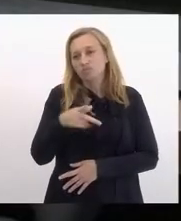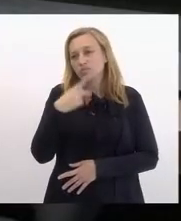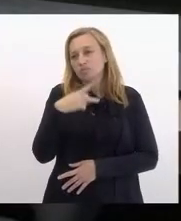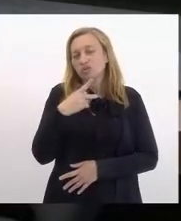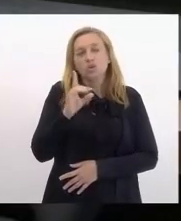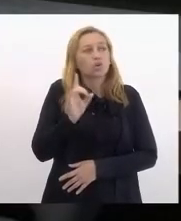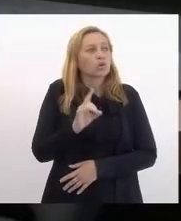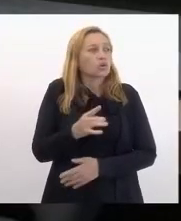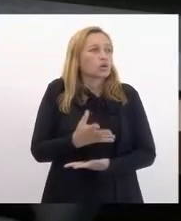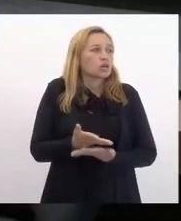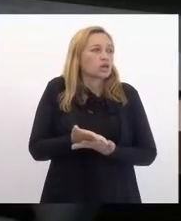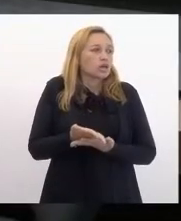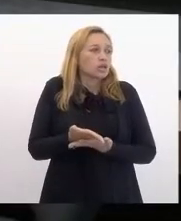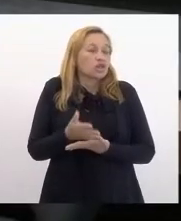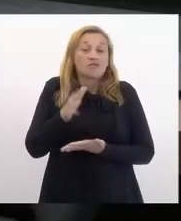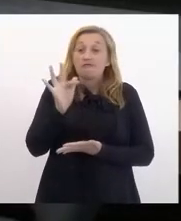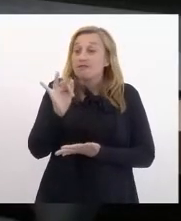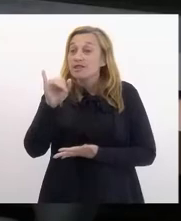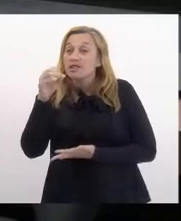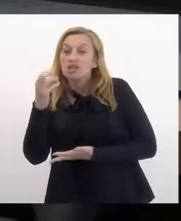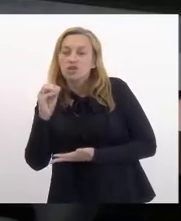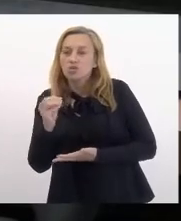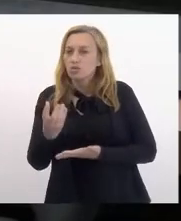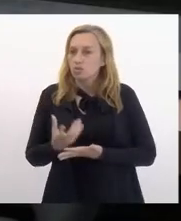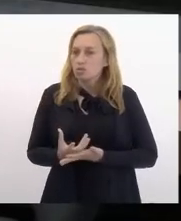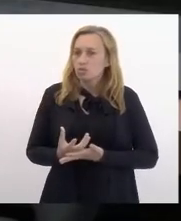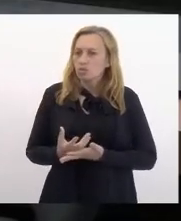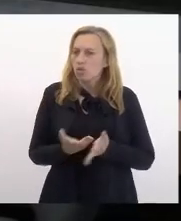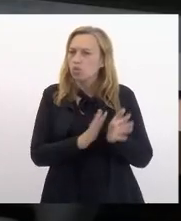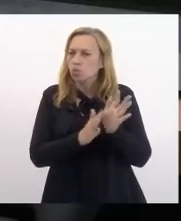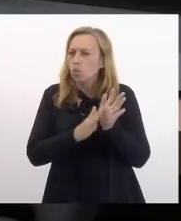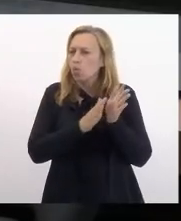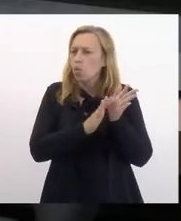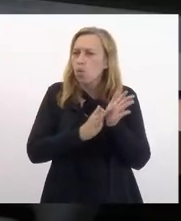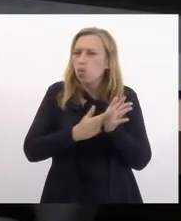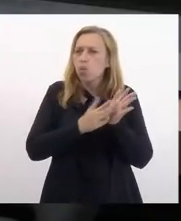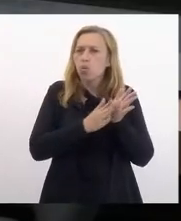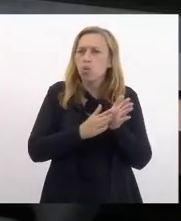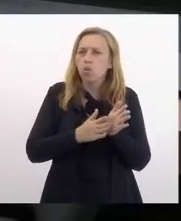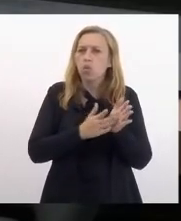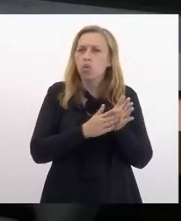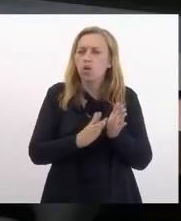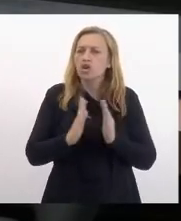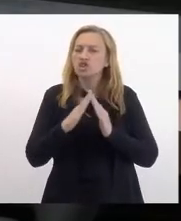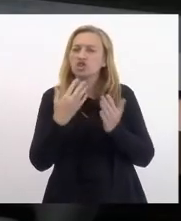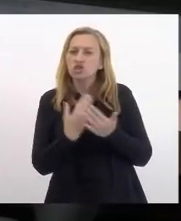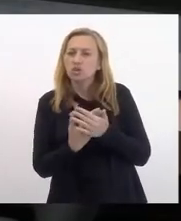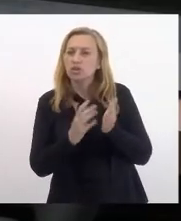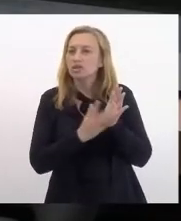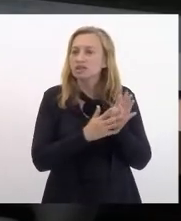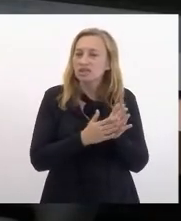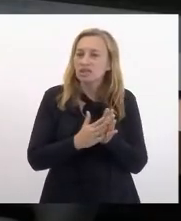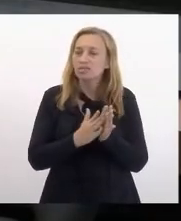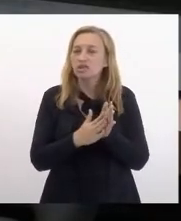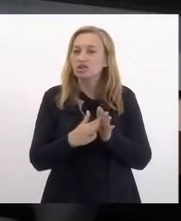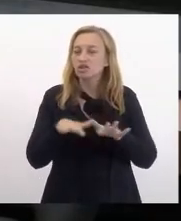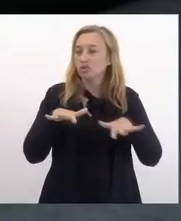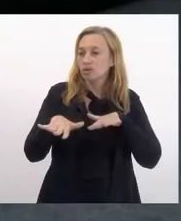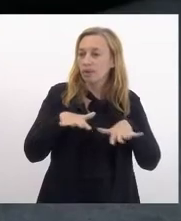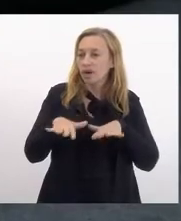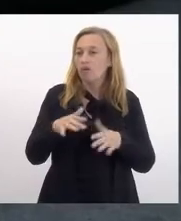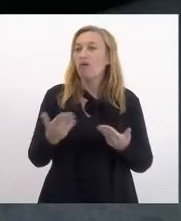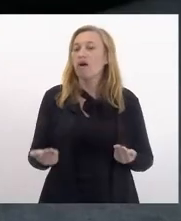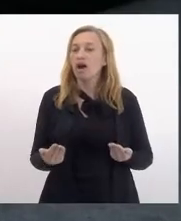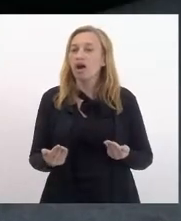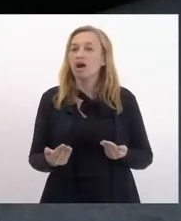Ultimamente, por exemplo, Fininho, que era um sambista, escola de samba de Jacarepaguá, participava,